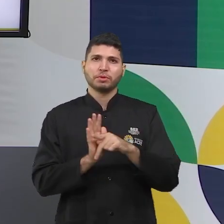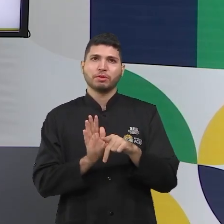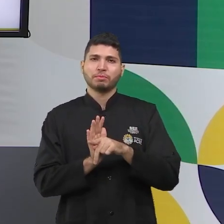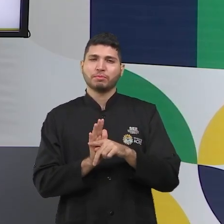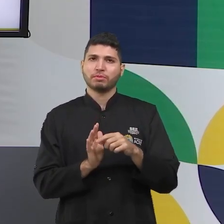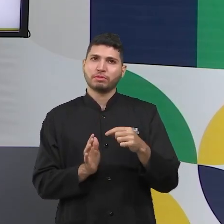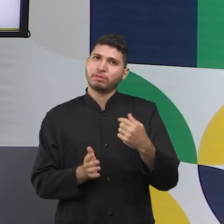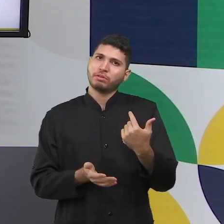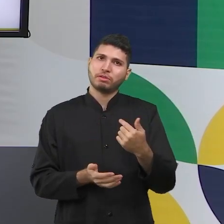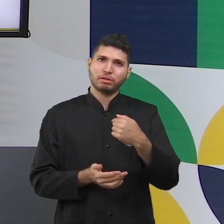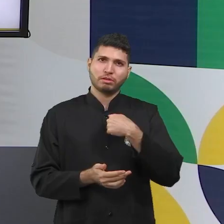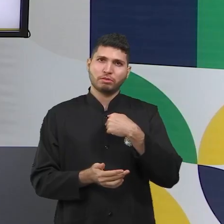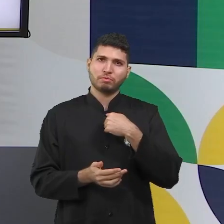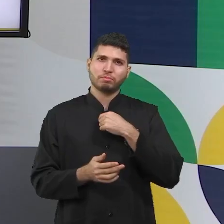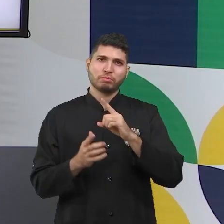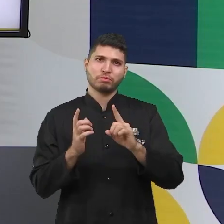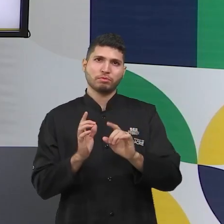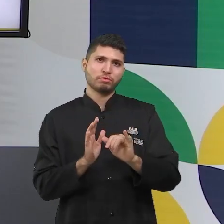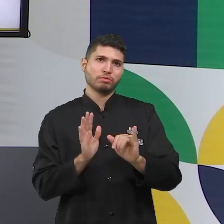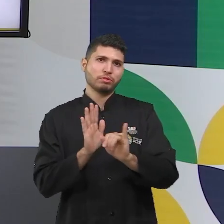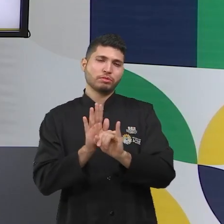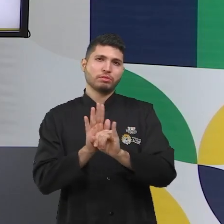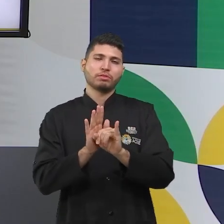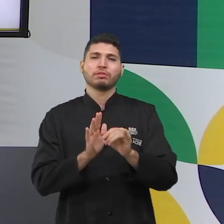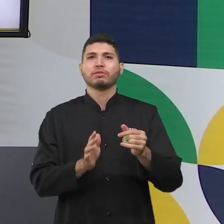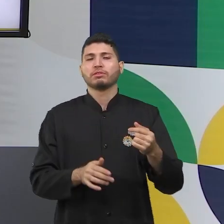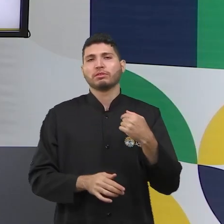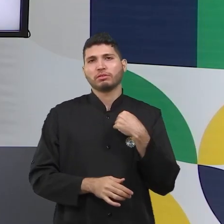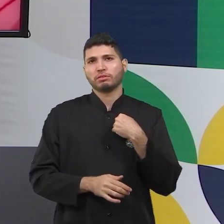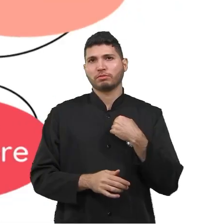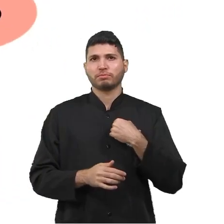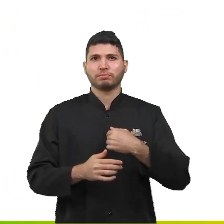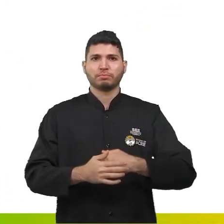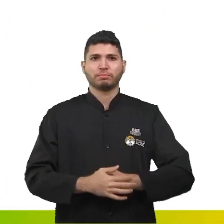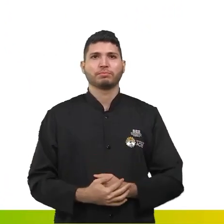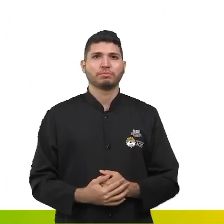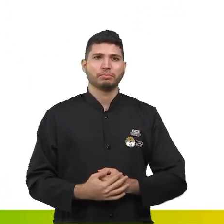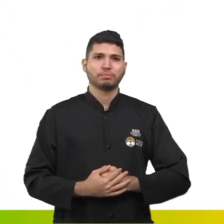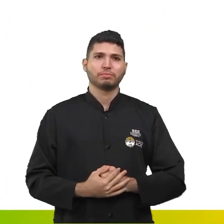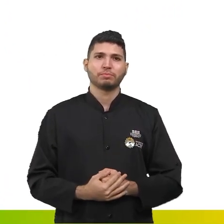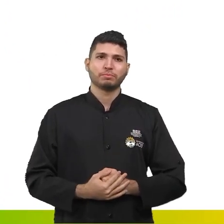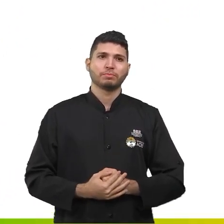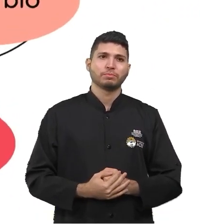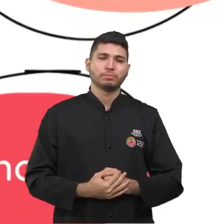nome é próprio, específico da gente, por isso que se diz que é próprio. A continuação,